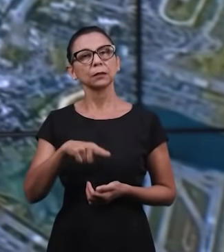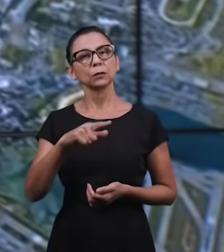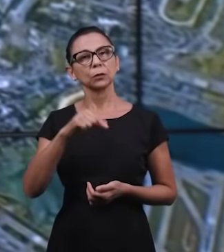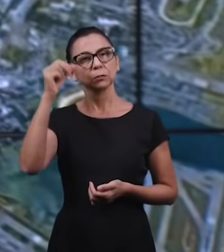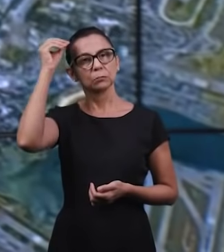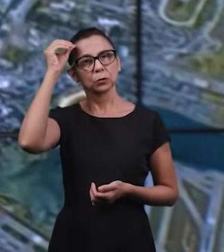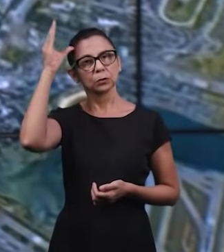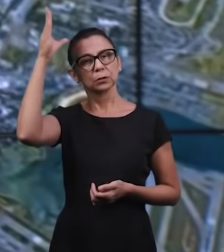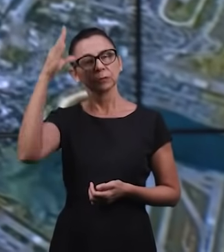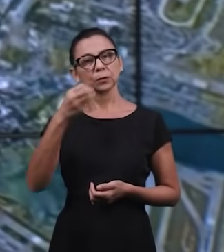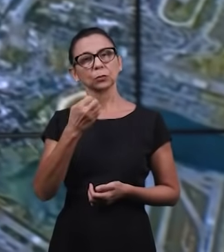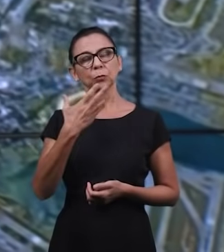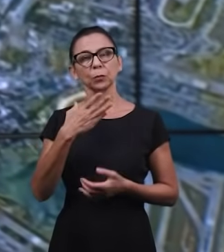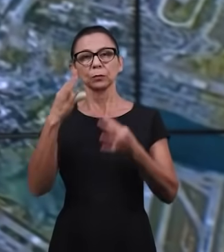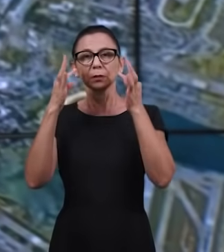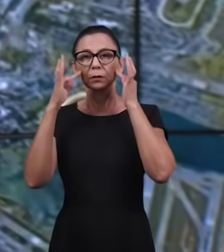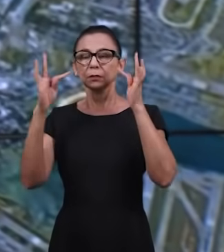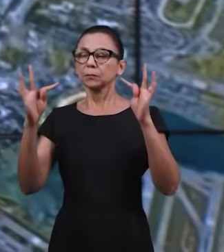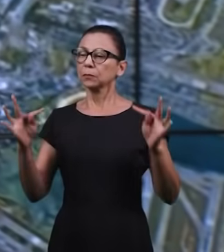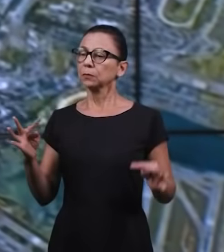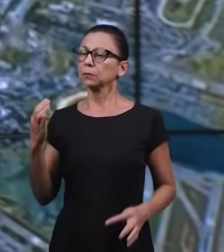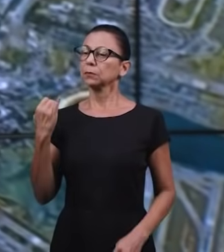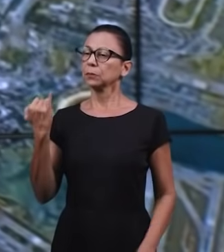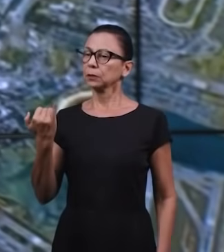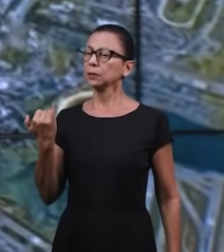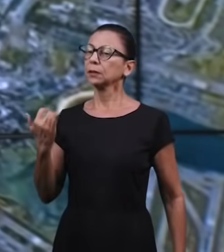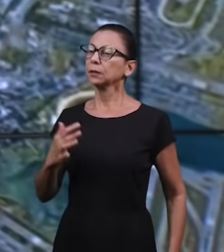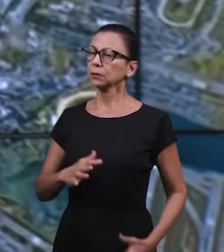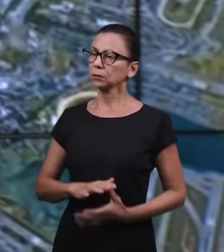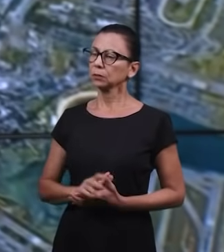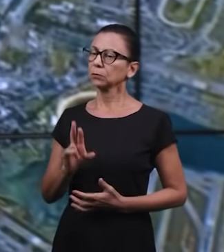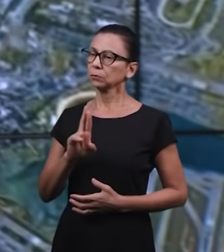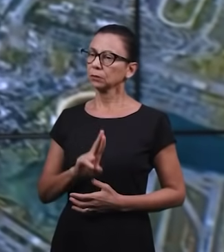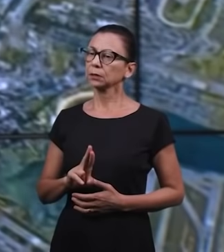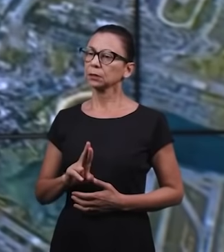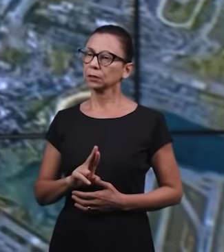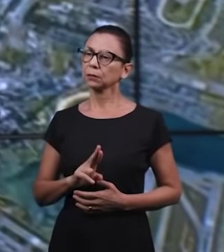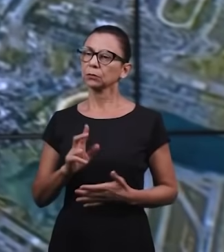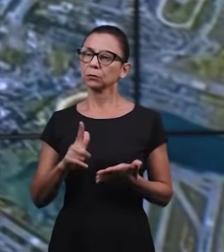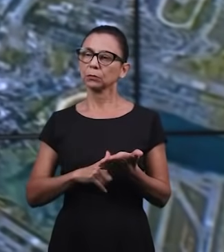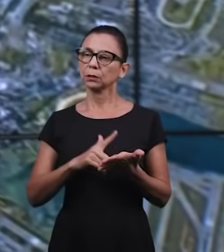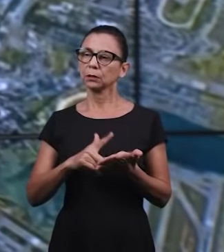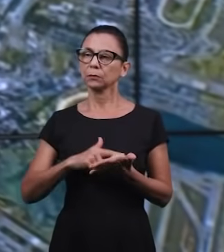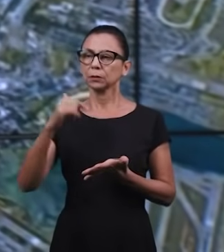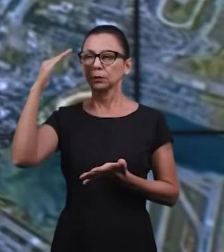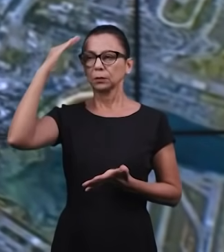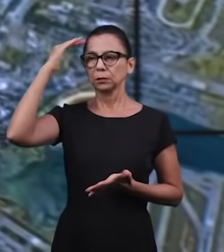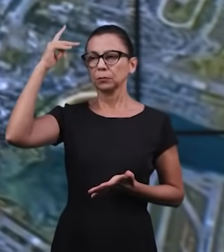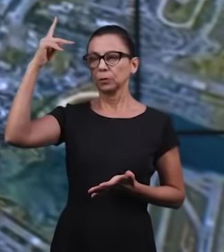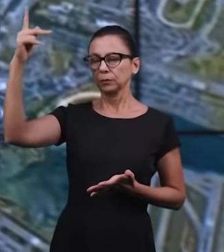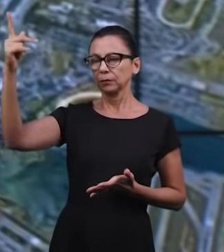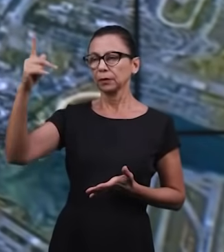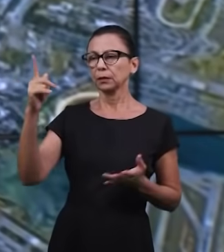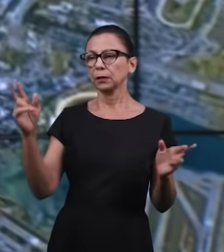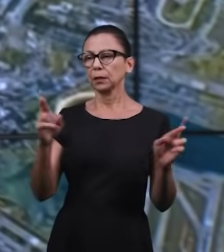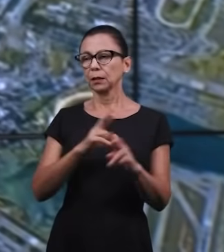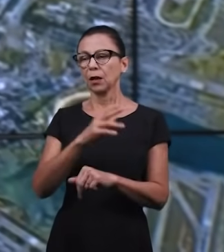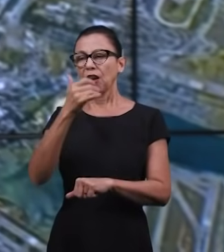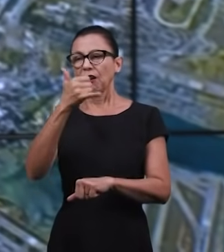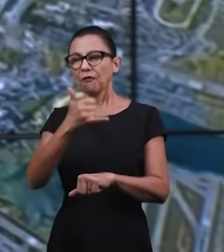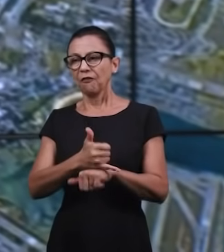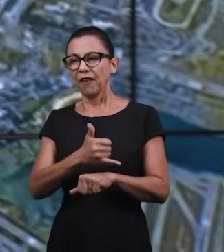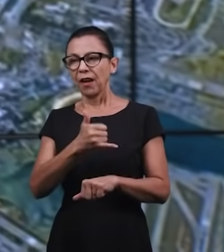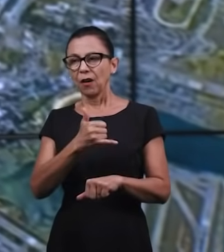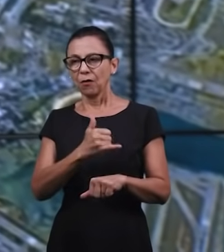aí o seu testemunho, baseado na expressão do livro de Provérbios com relação ao